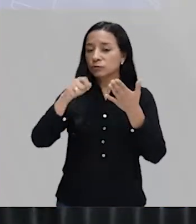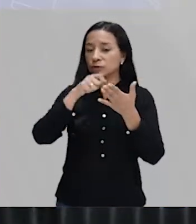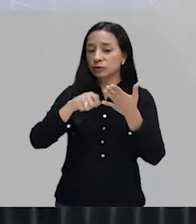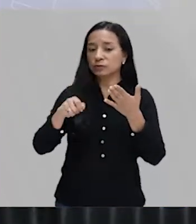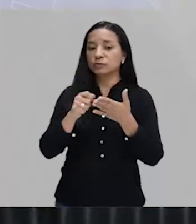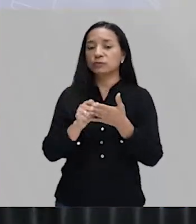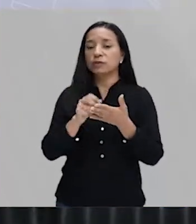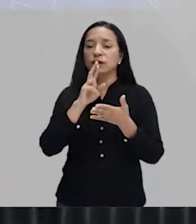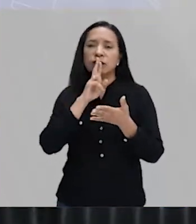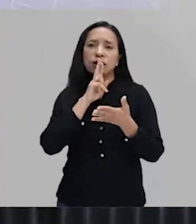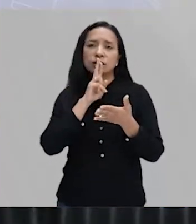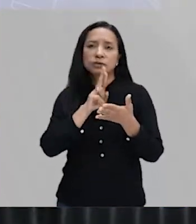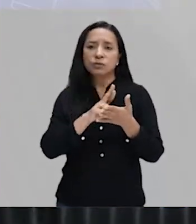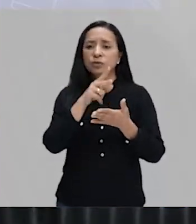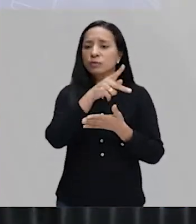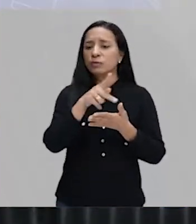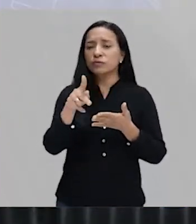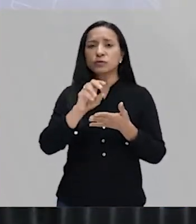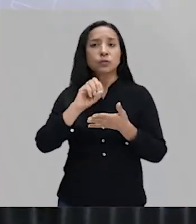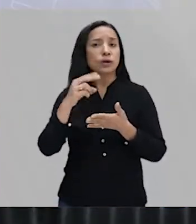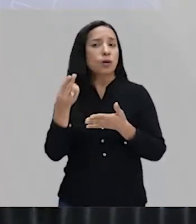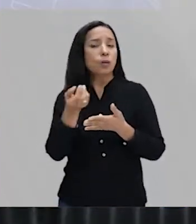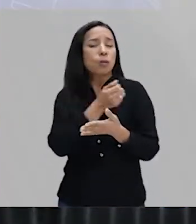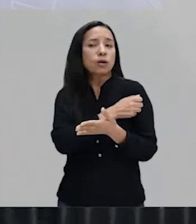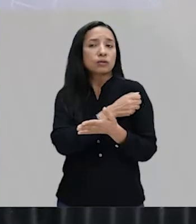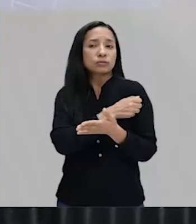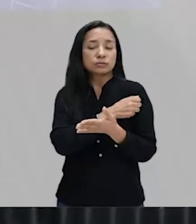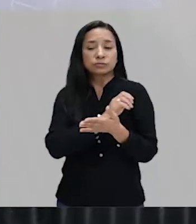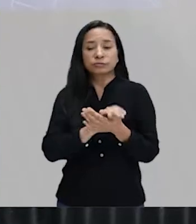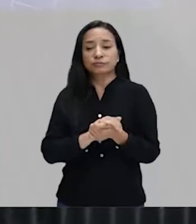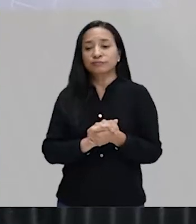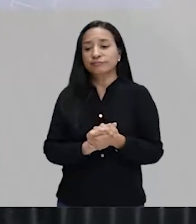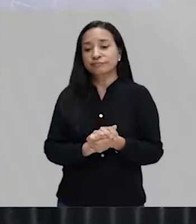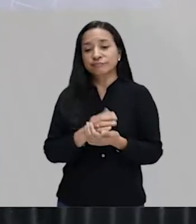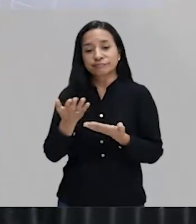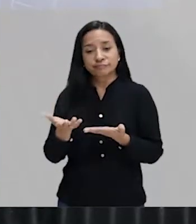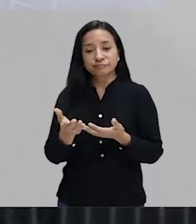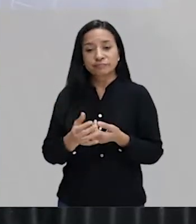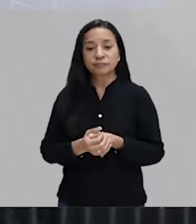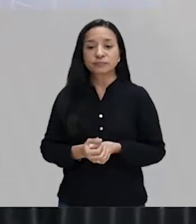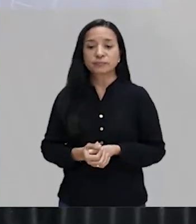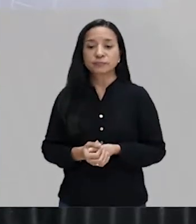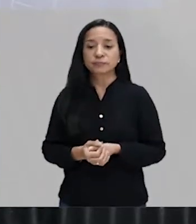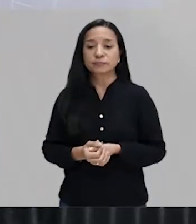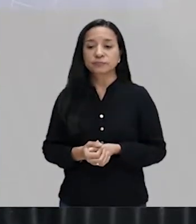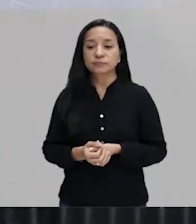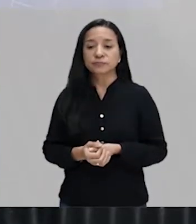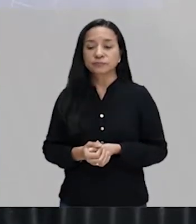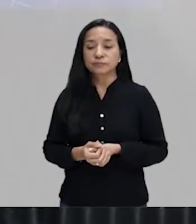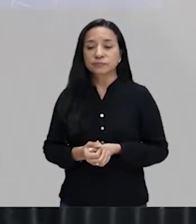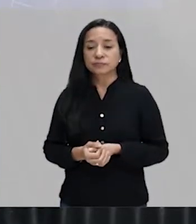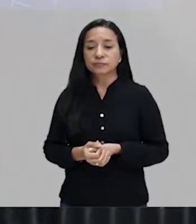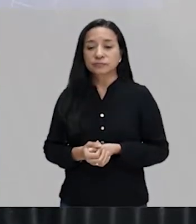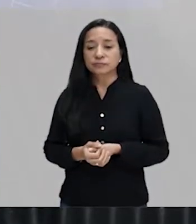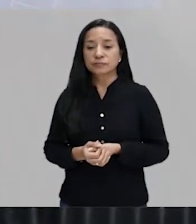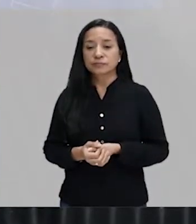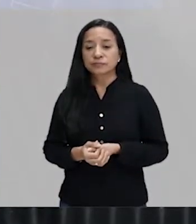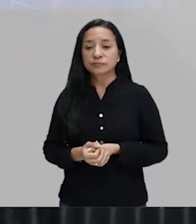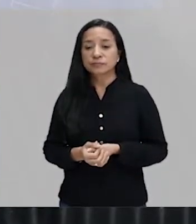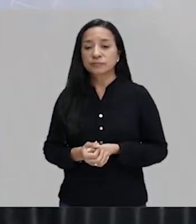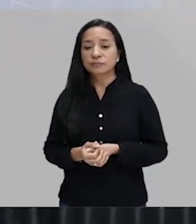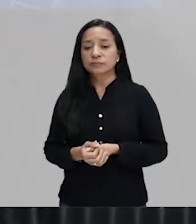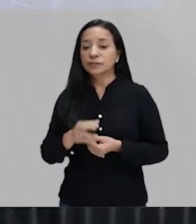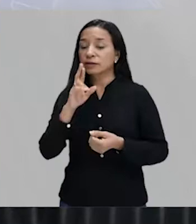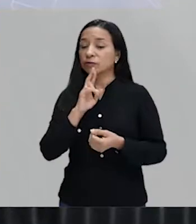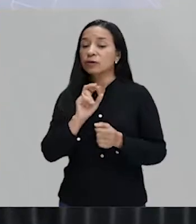professora ou do aluno que estava errada, né? Diz, ó, a professora informou ao aluno que sua resposta estava errada e logo fez a